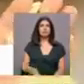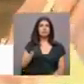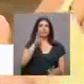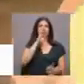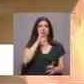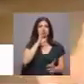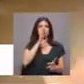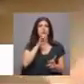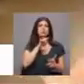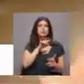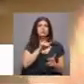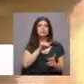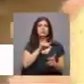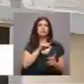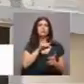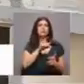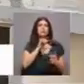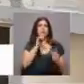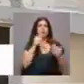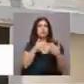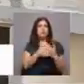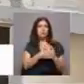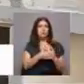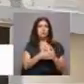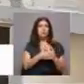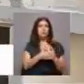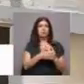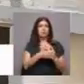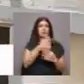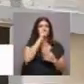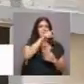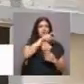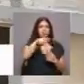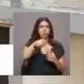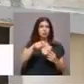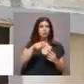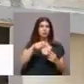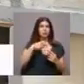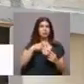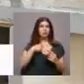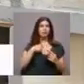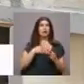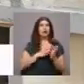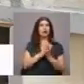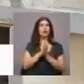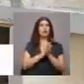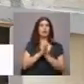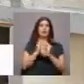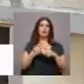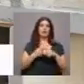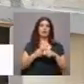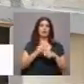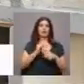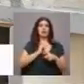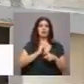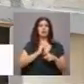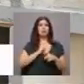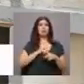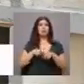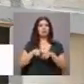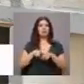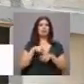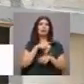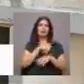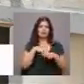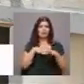tiverem que usar a morte da população para interesse público dele, como político, eles